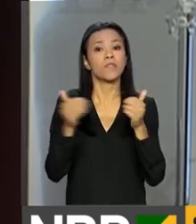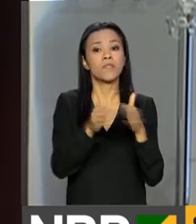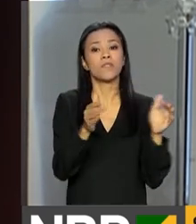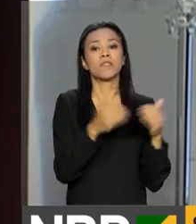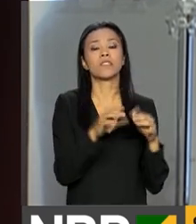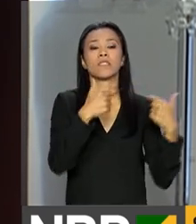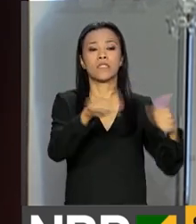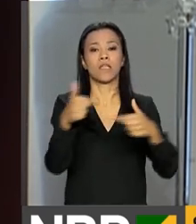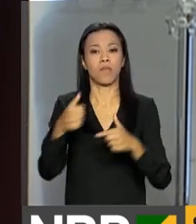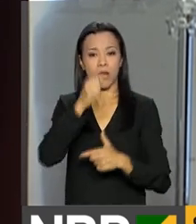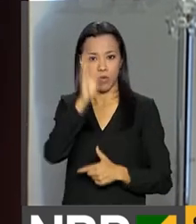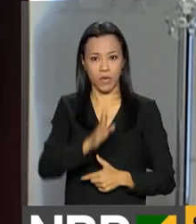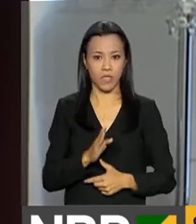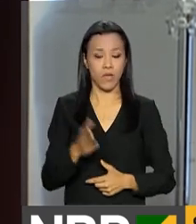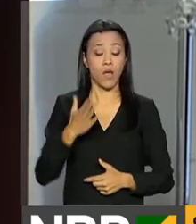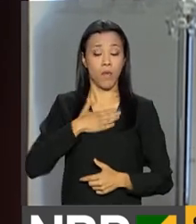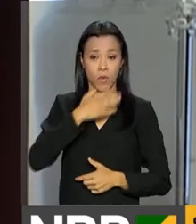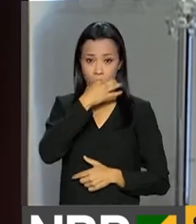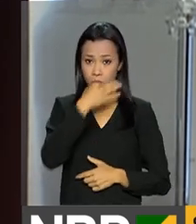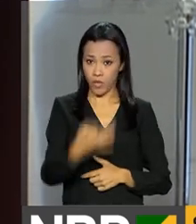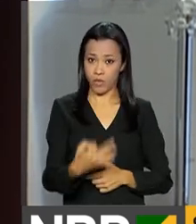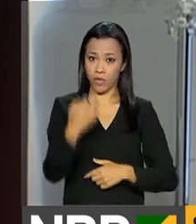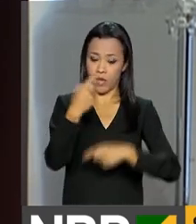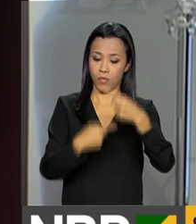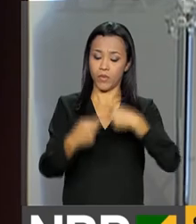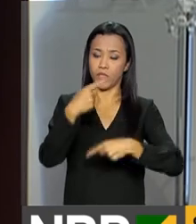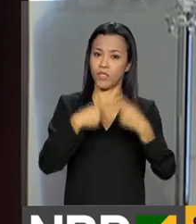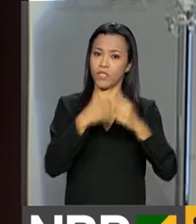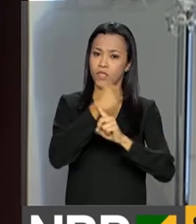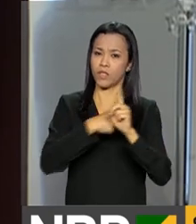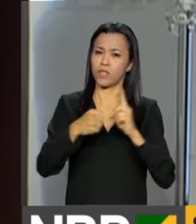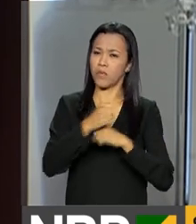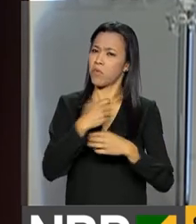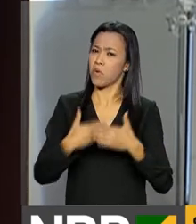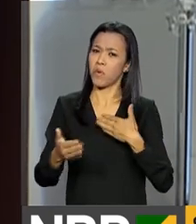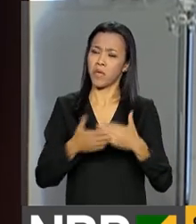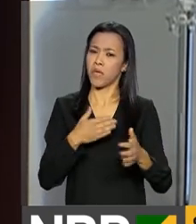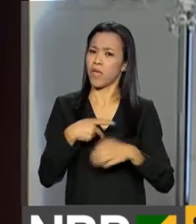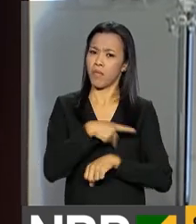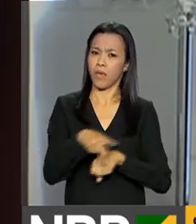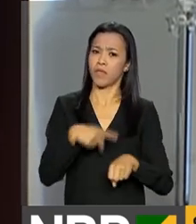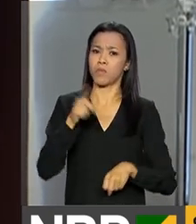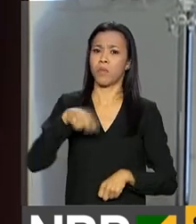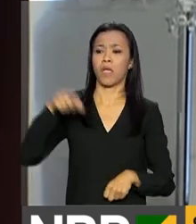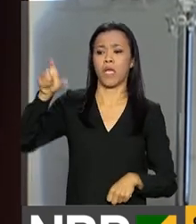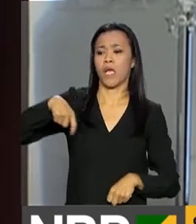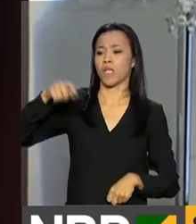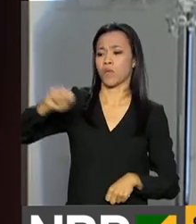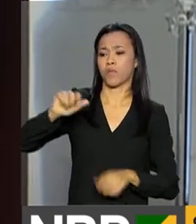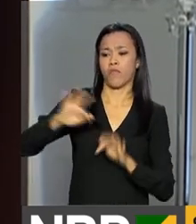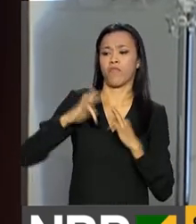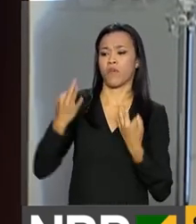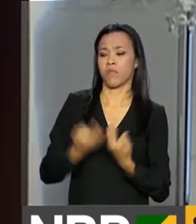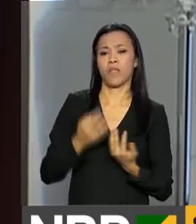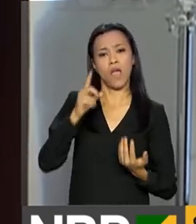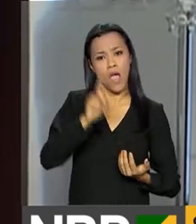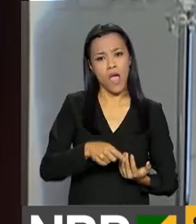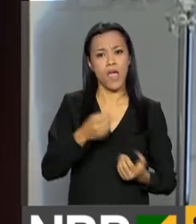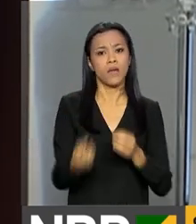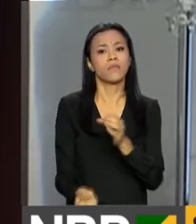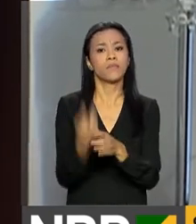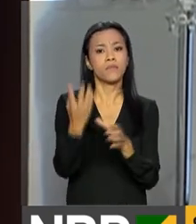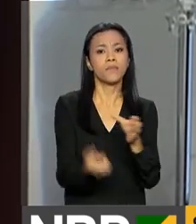Do meu ponto de vista, a grande política social em qualquer país sério não é o Bolsa Família, não é nenhuma bolsa, é a